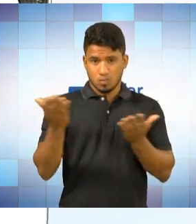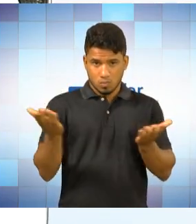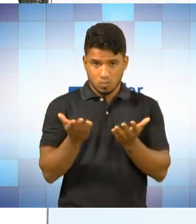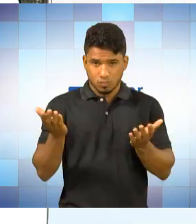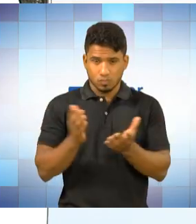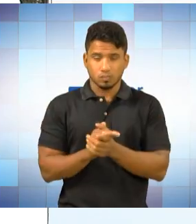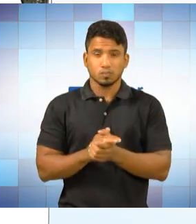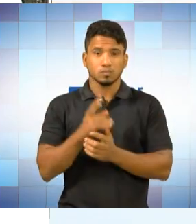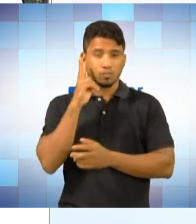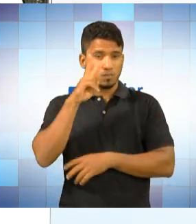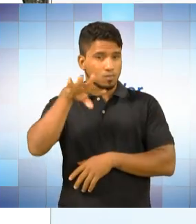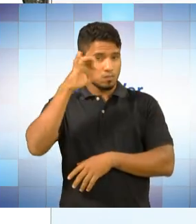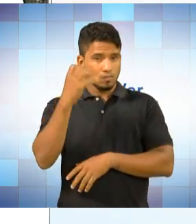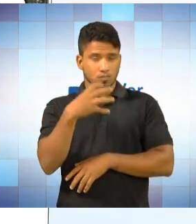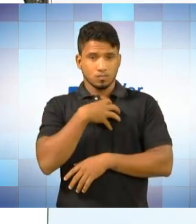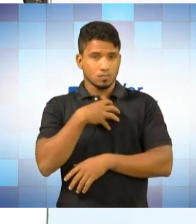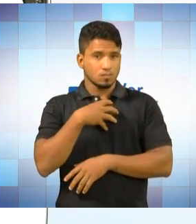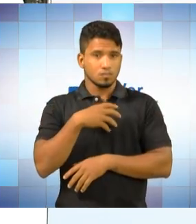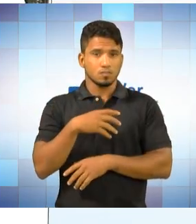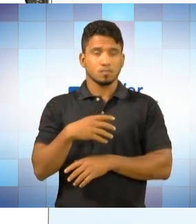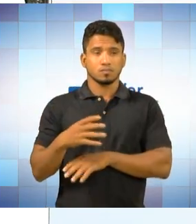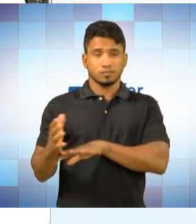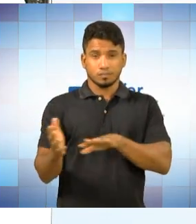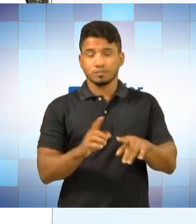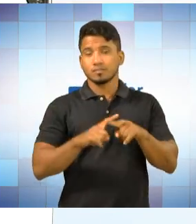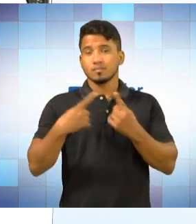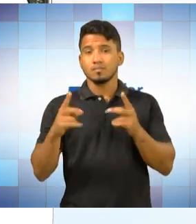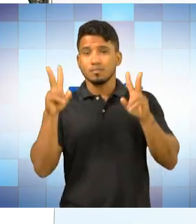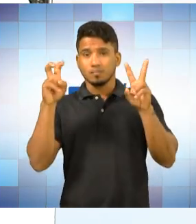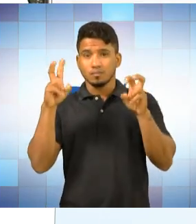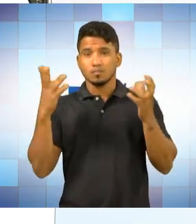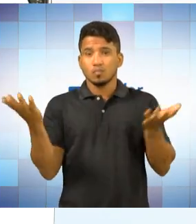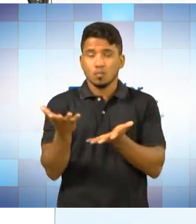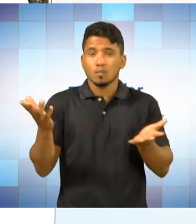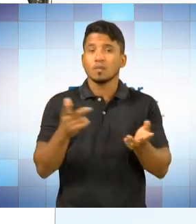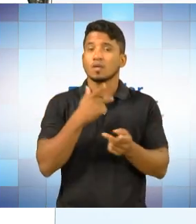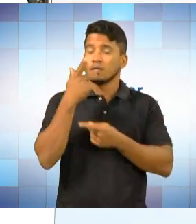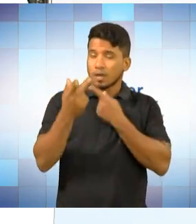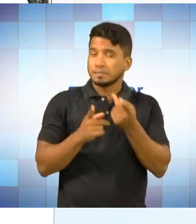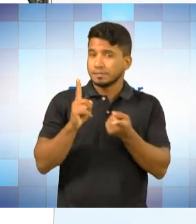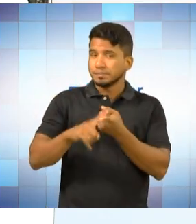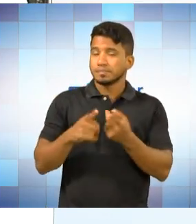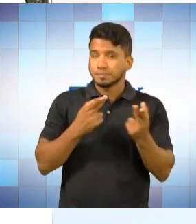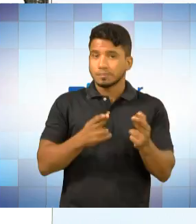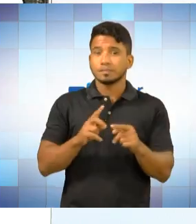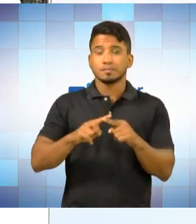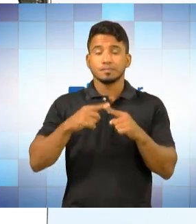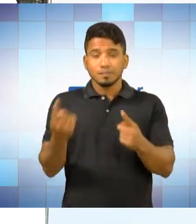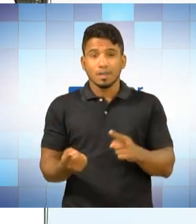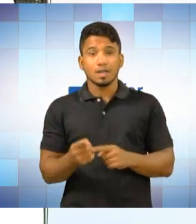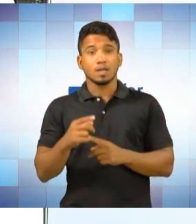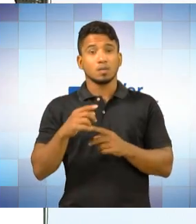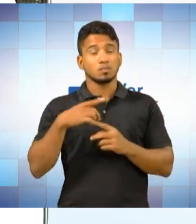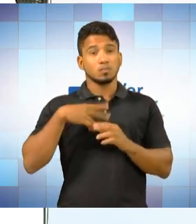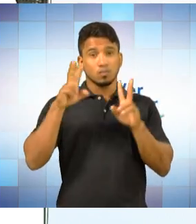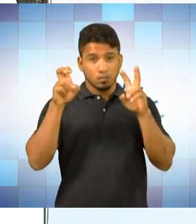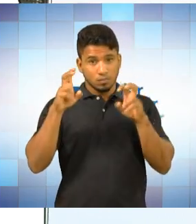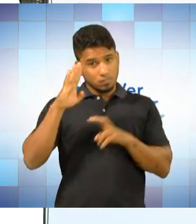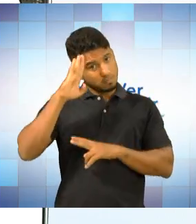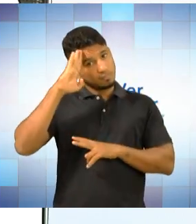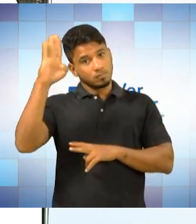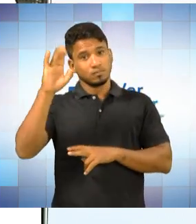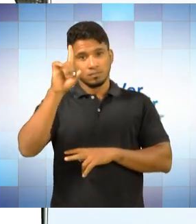de hoje, o Ver, Ouvir, Sentir. Mas o nosso assunto de hoje também vamos falar sobre isso. Mas o assunto principal